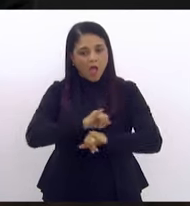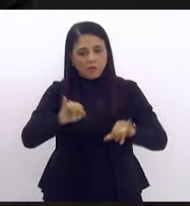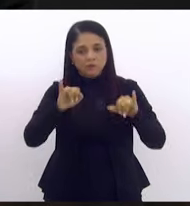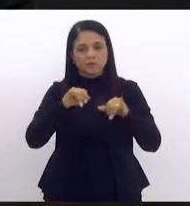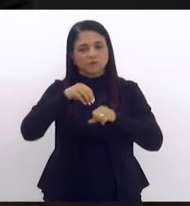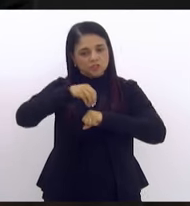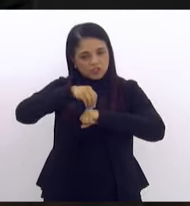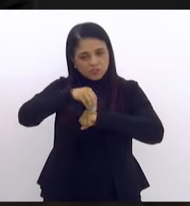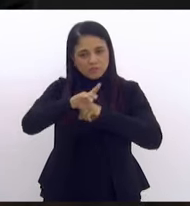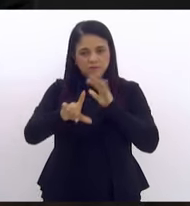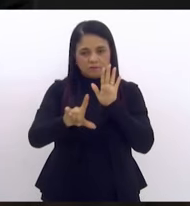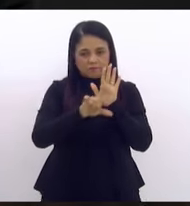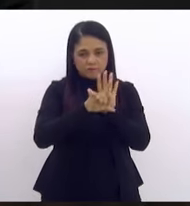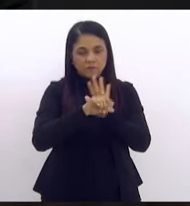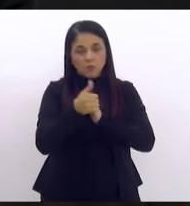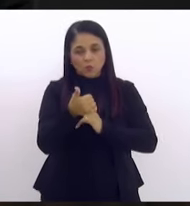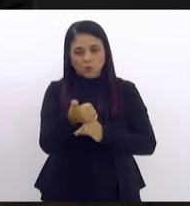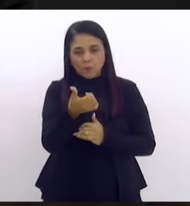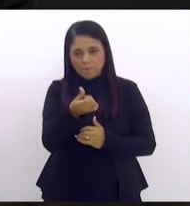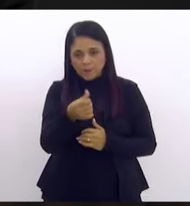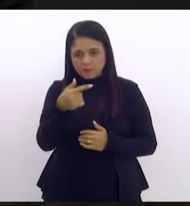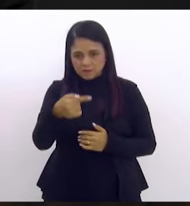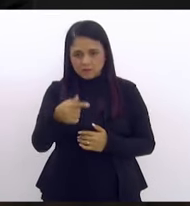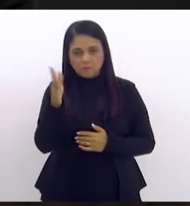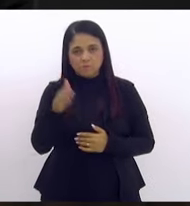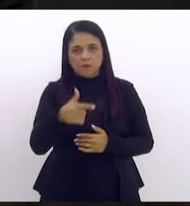Anuncio indicação legislativa número